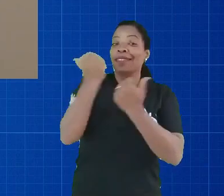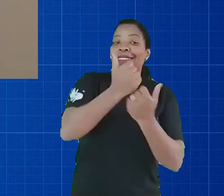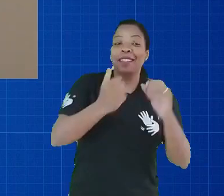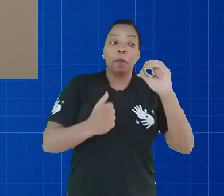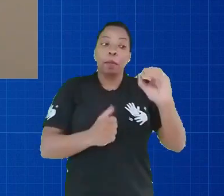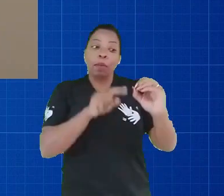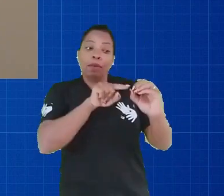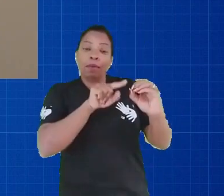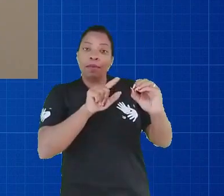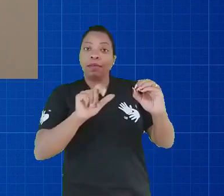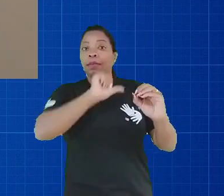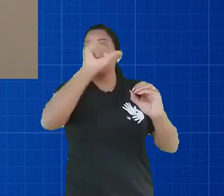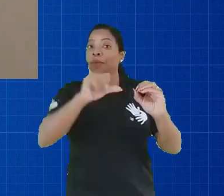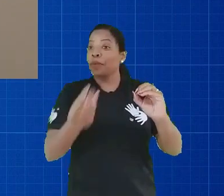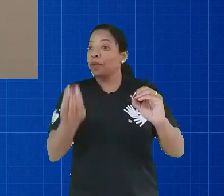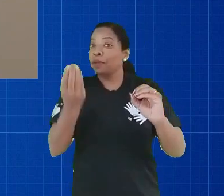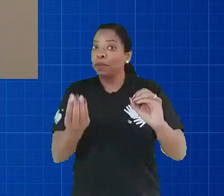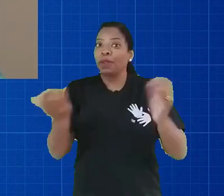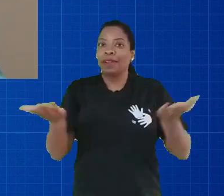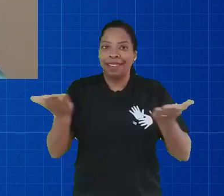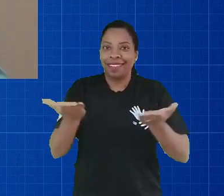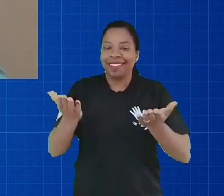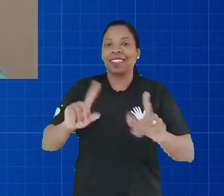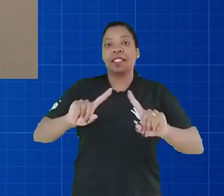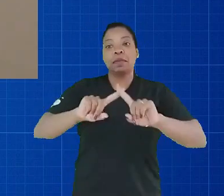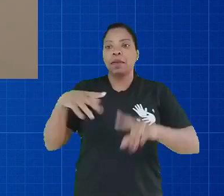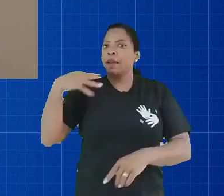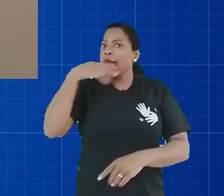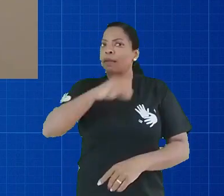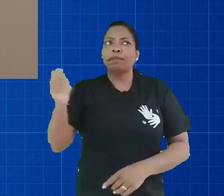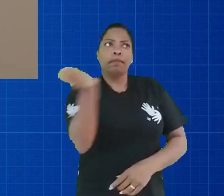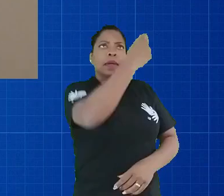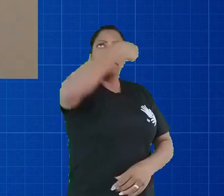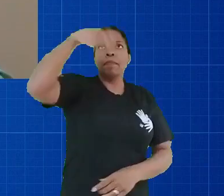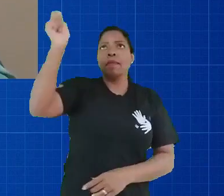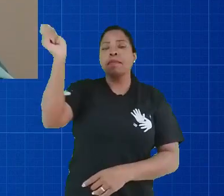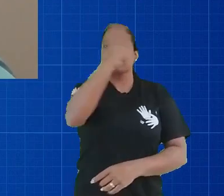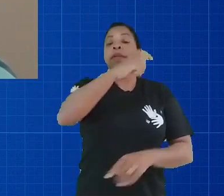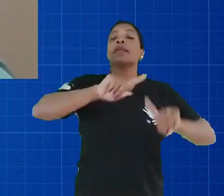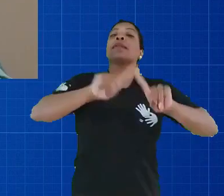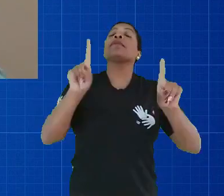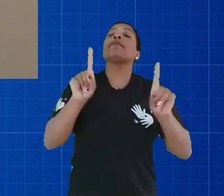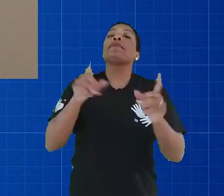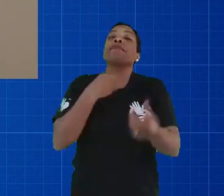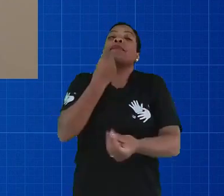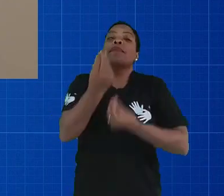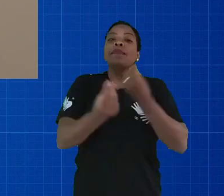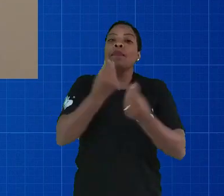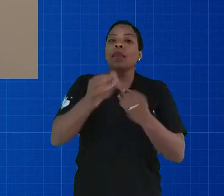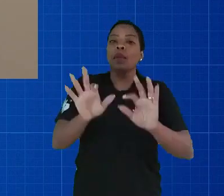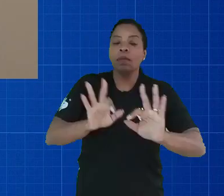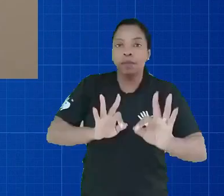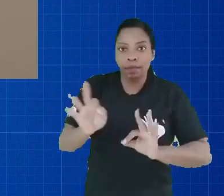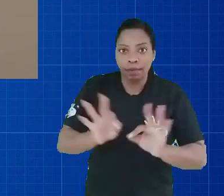do mundo. Agora, voltando lá, né, como que funcionam os projetos? Então, eu sou funcionário da